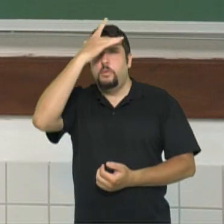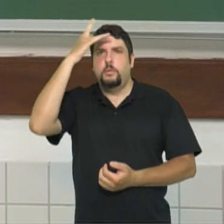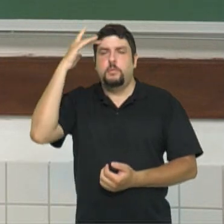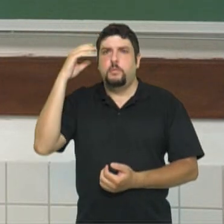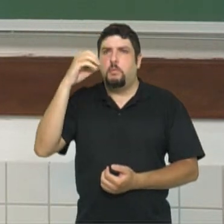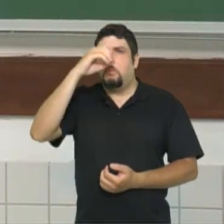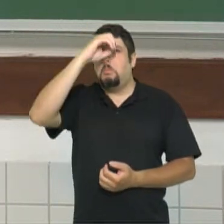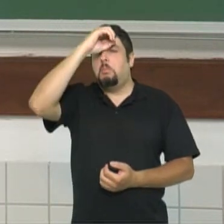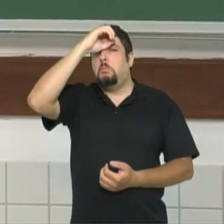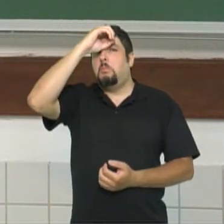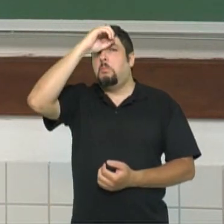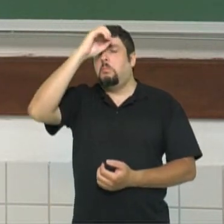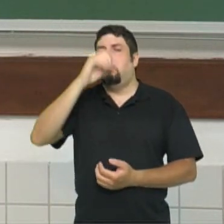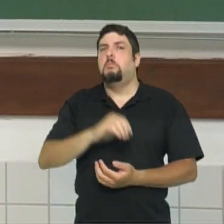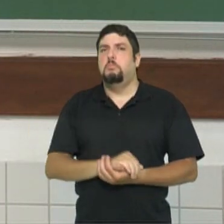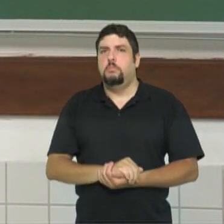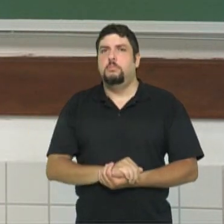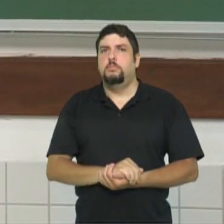um pouquinho?